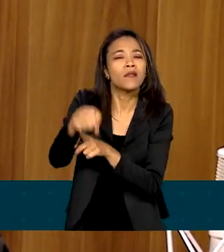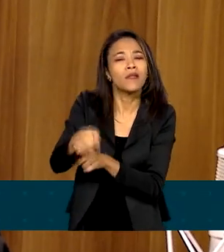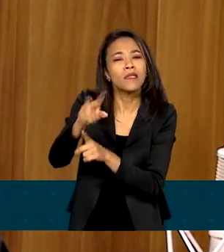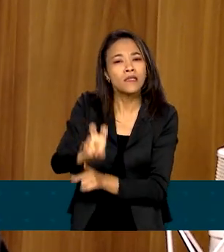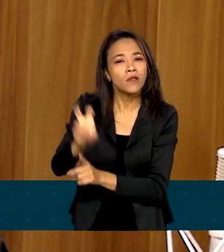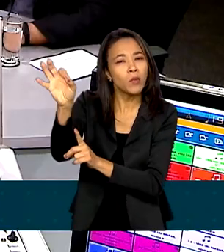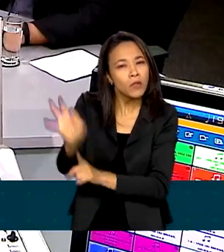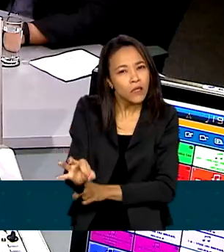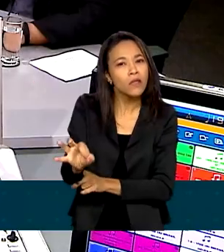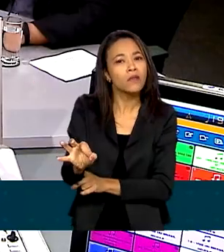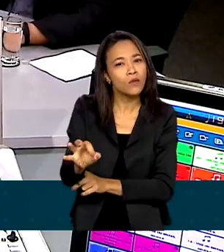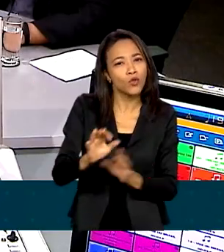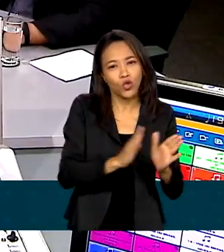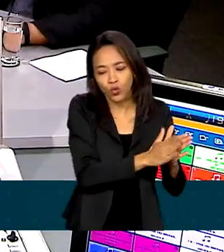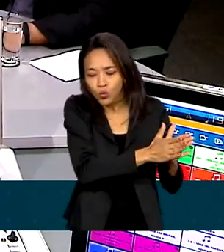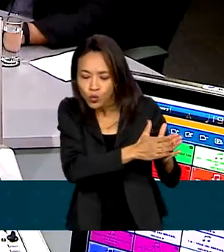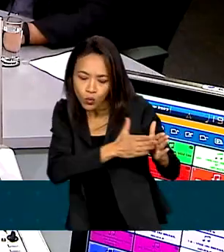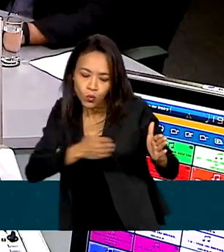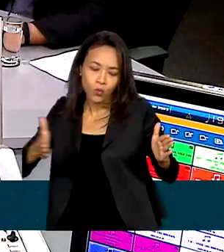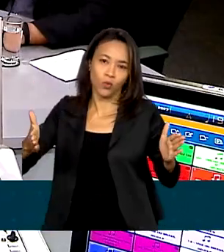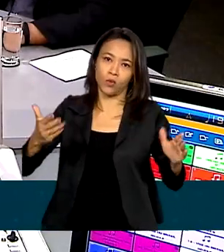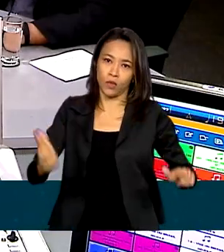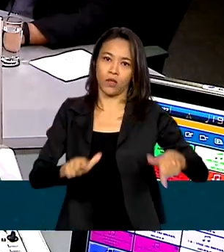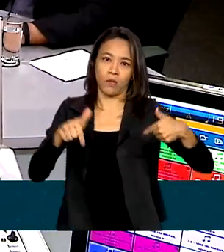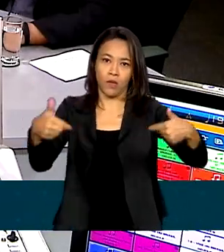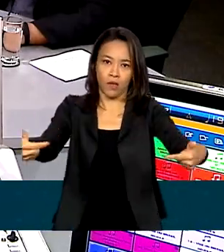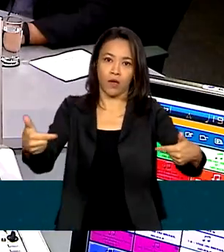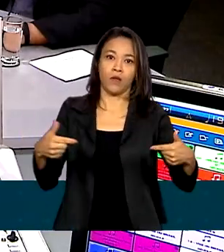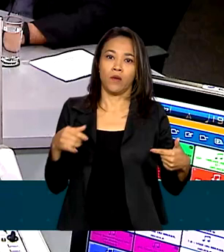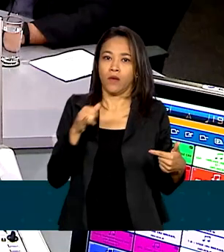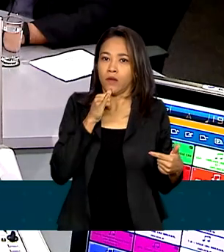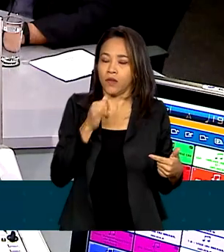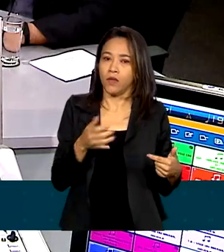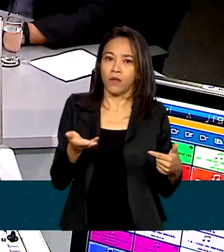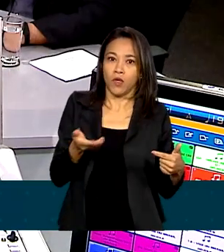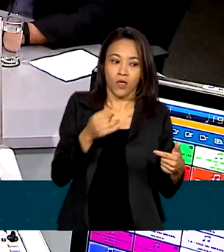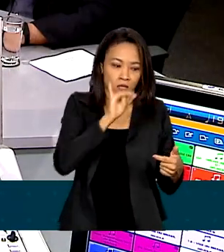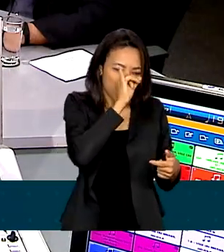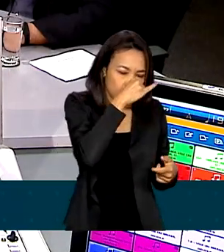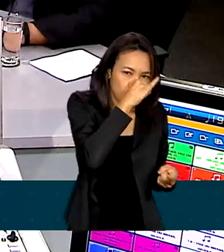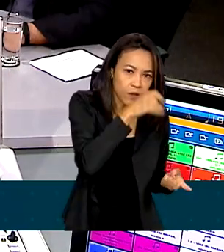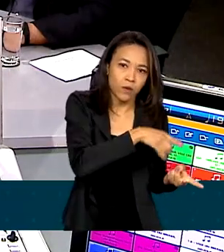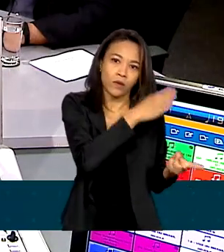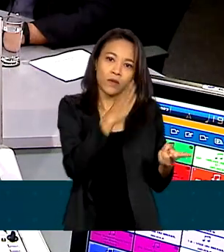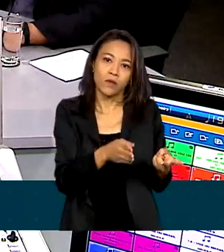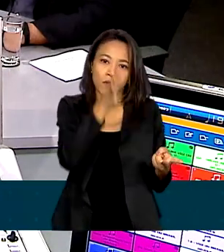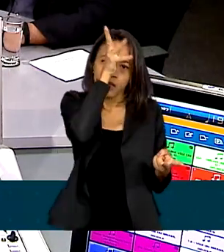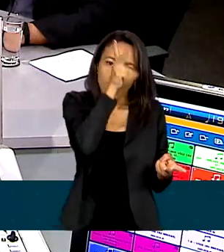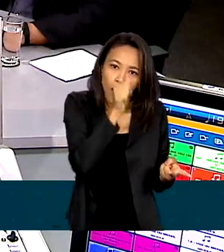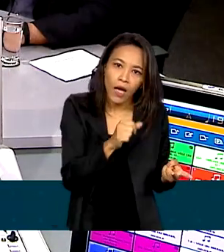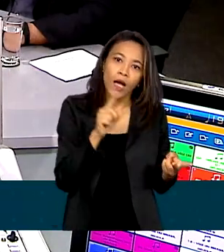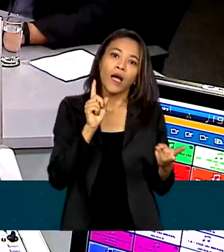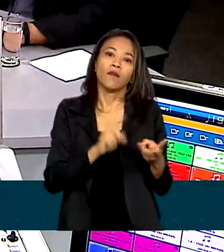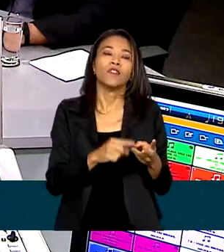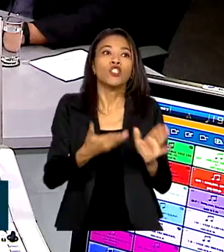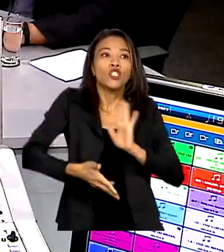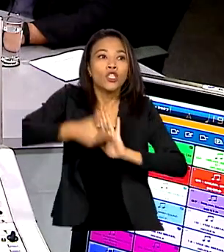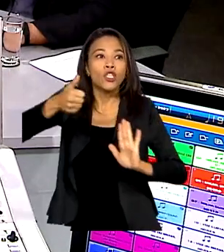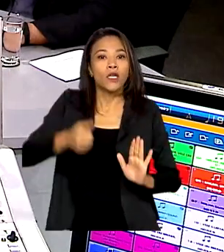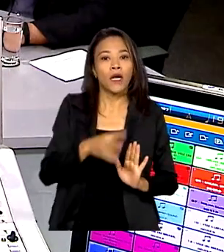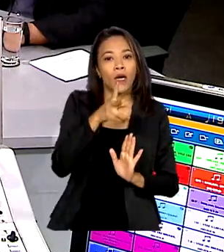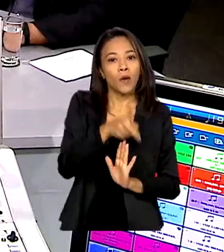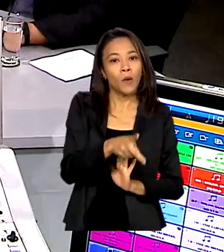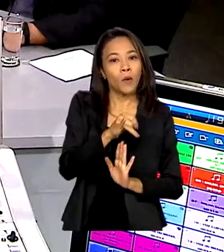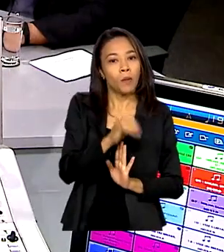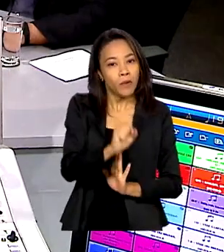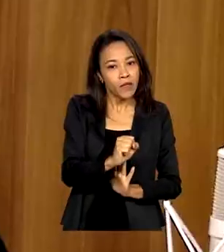do custo da produção. Se você tira, como você tirou, de suínos e de aves, o PIS e o COFINS da ração dos